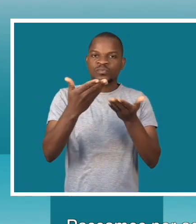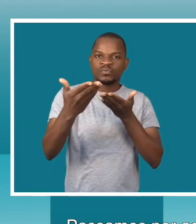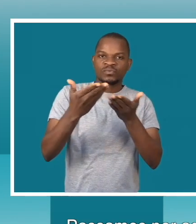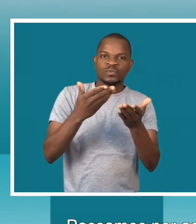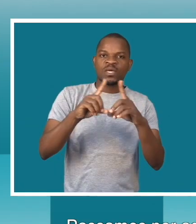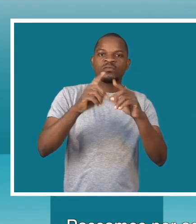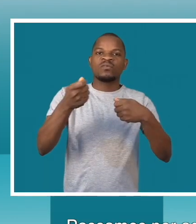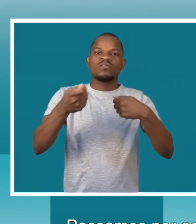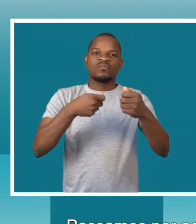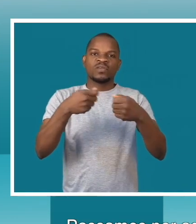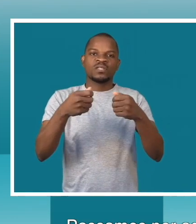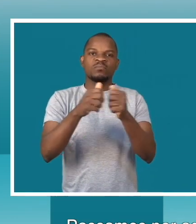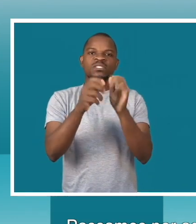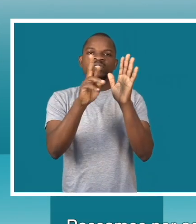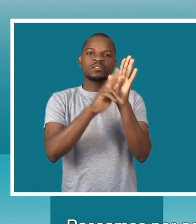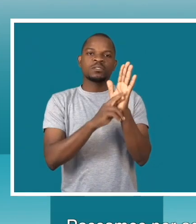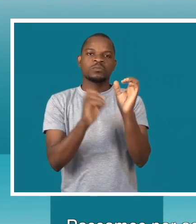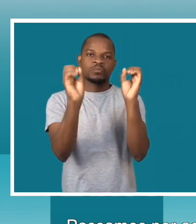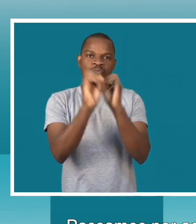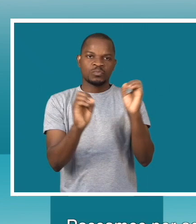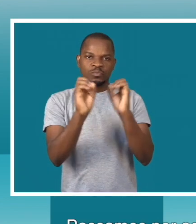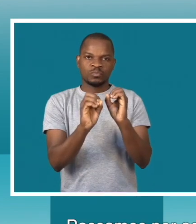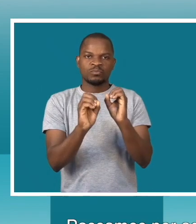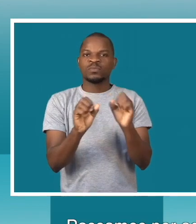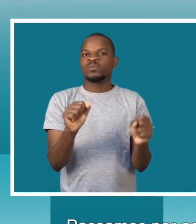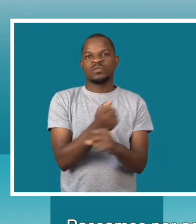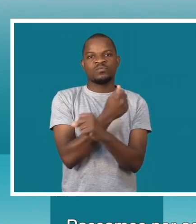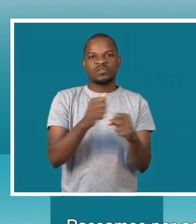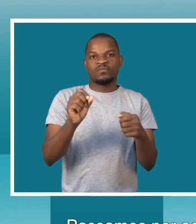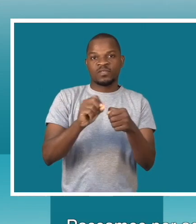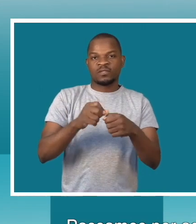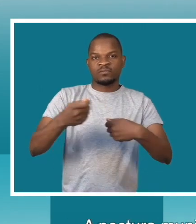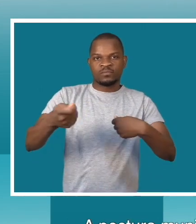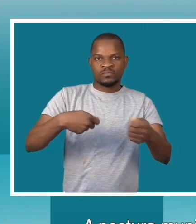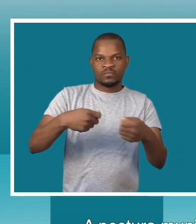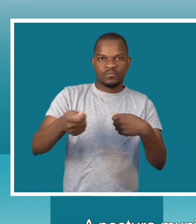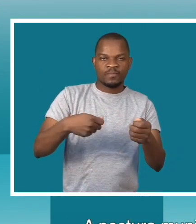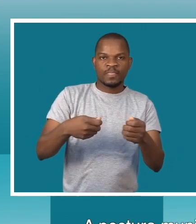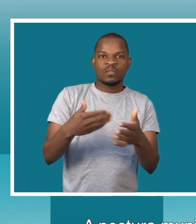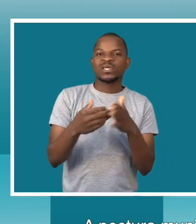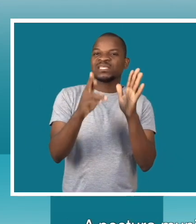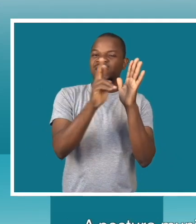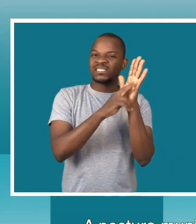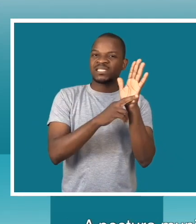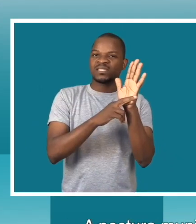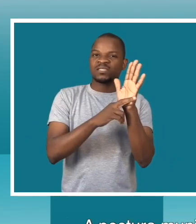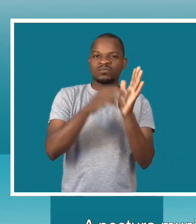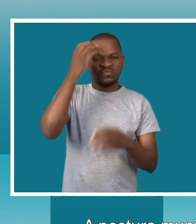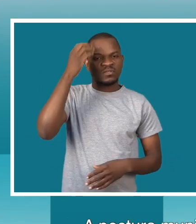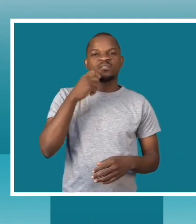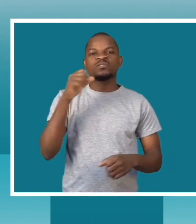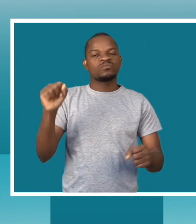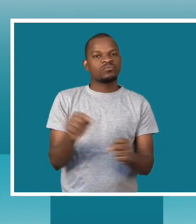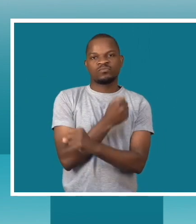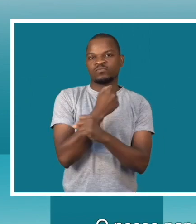conversar sobre a venda informal e dizer que a venda nos passeios é proibida. As posturas municipais proíbem a venda